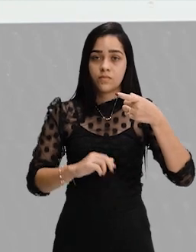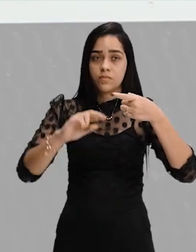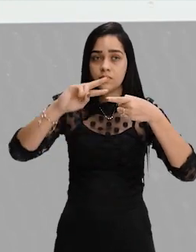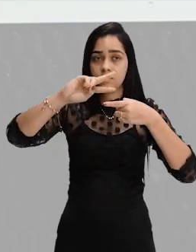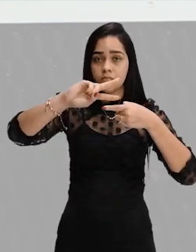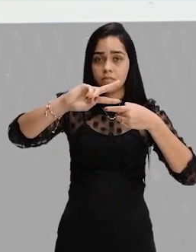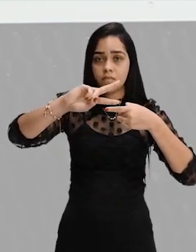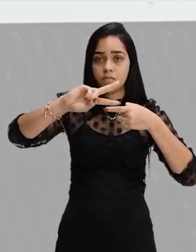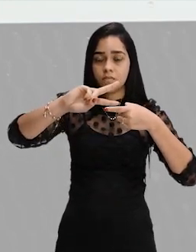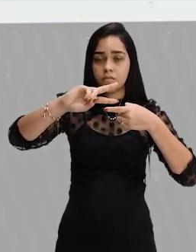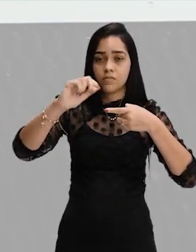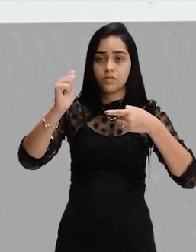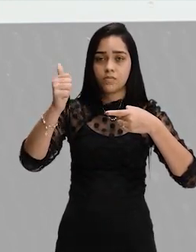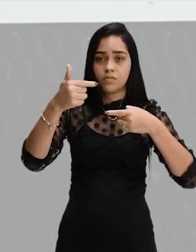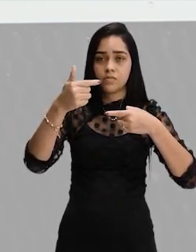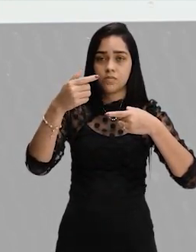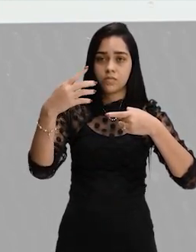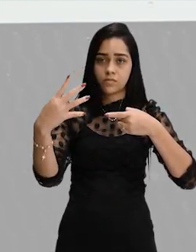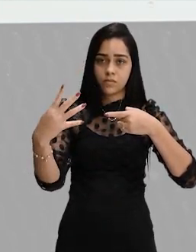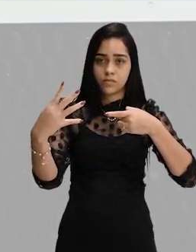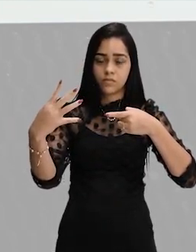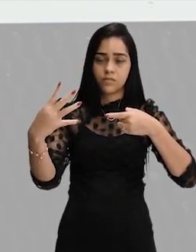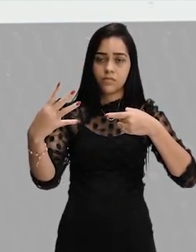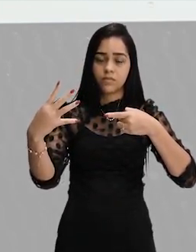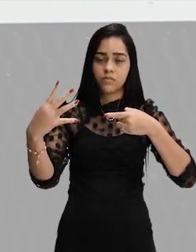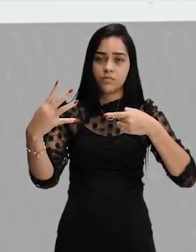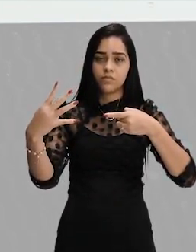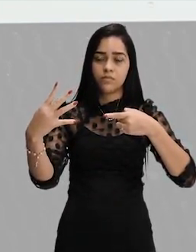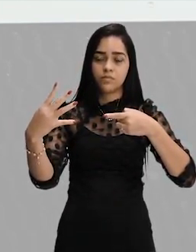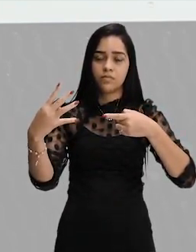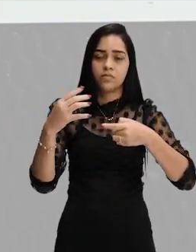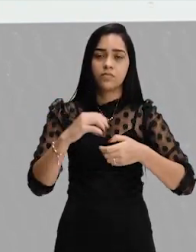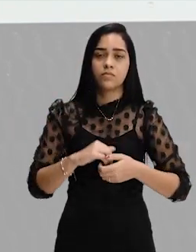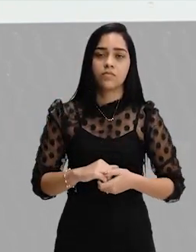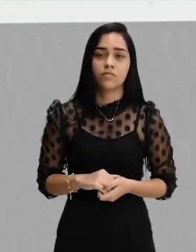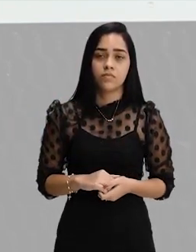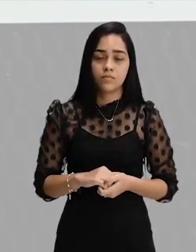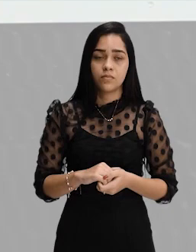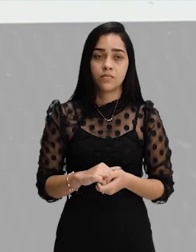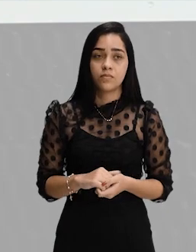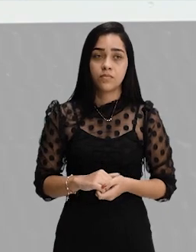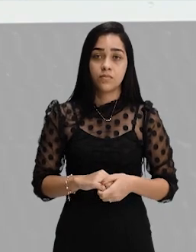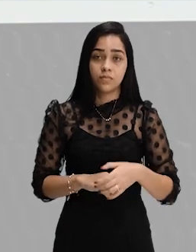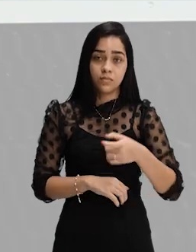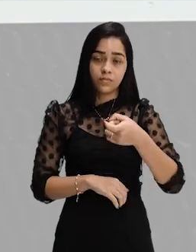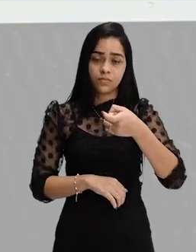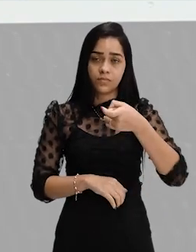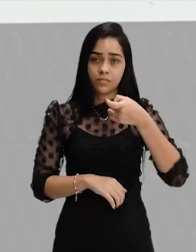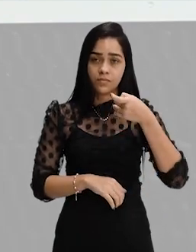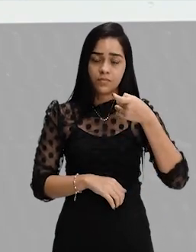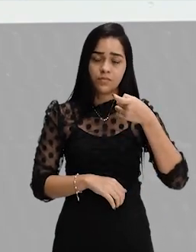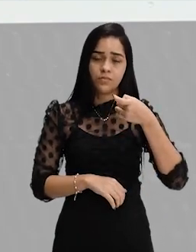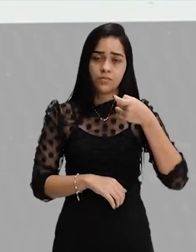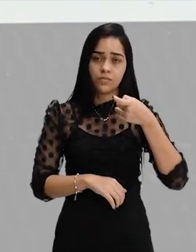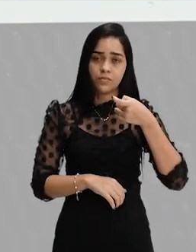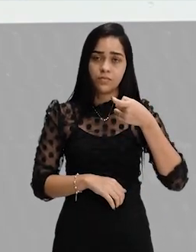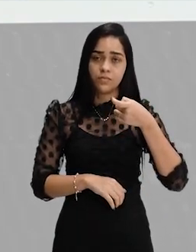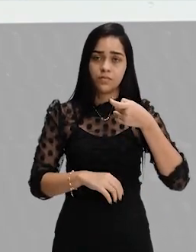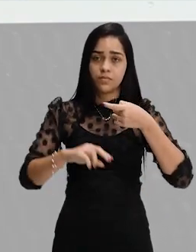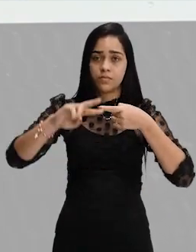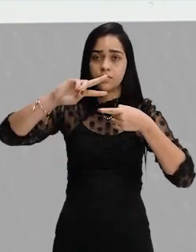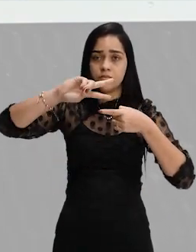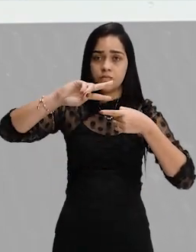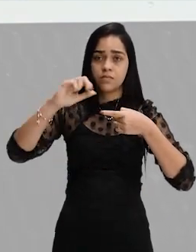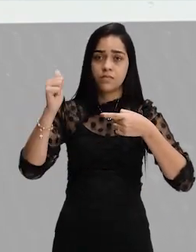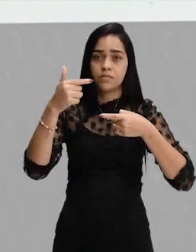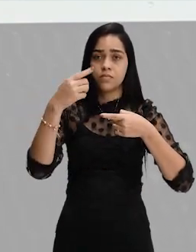maior do que 4, né? Levar esse 4 para lá para o segundo tempo. Eu vou ter que x maior